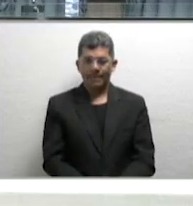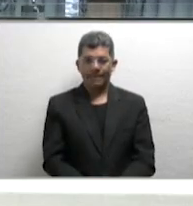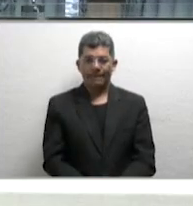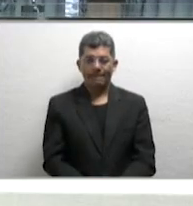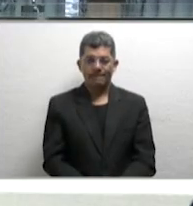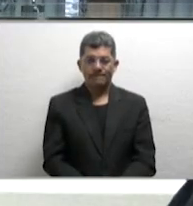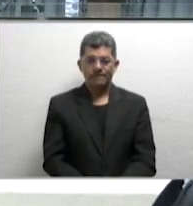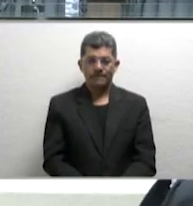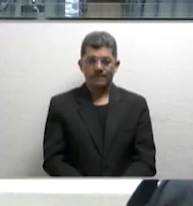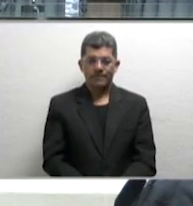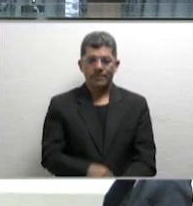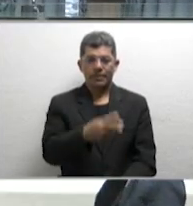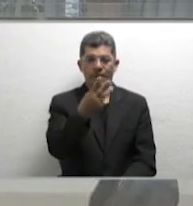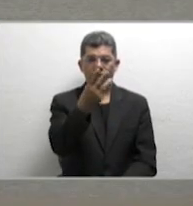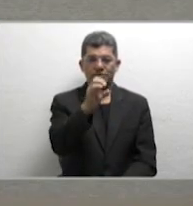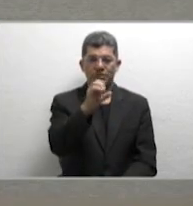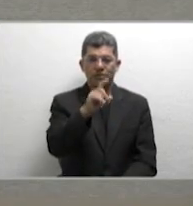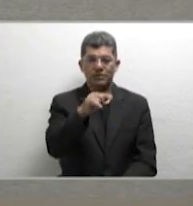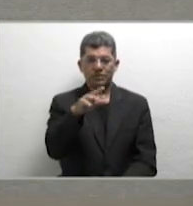30 segundos, deputado.